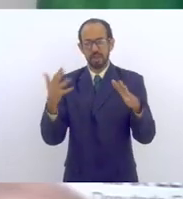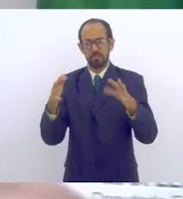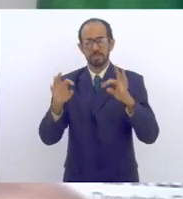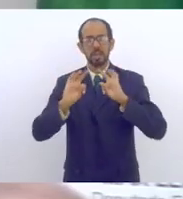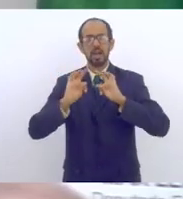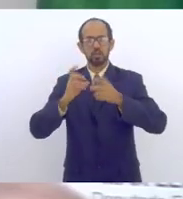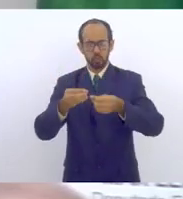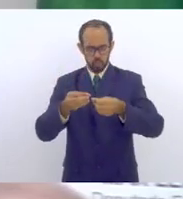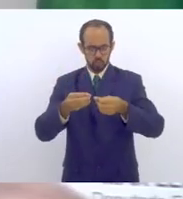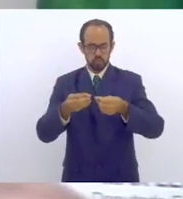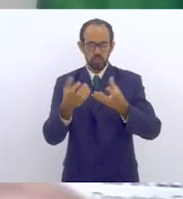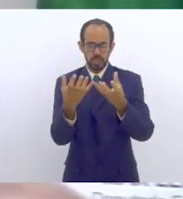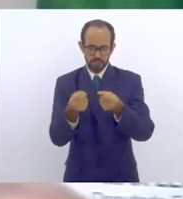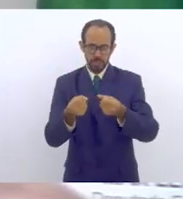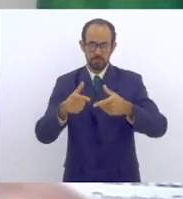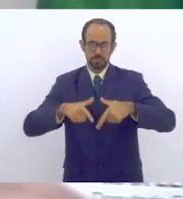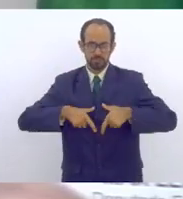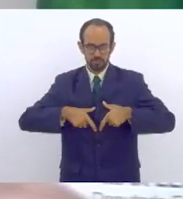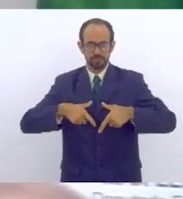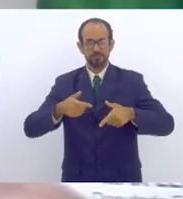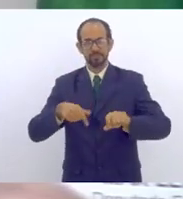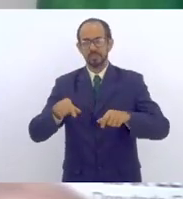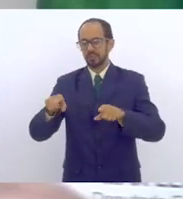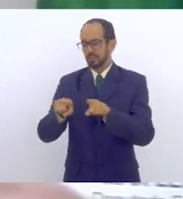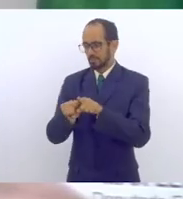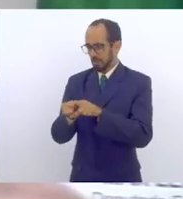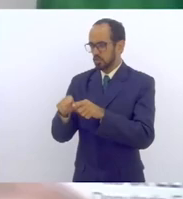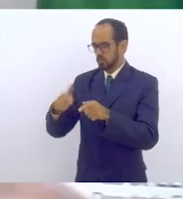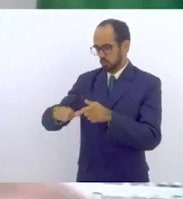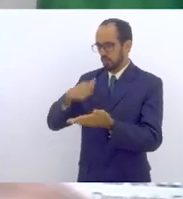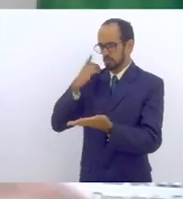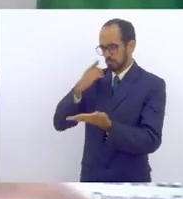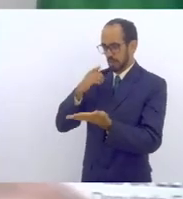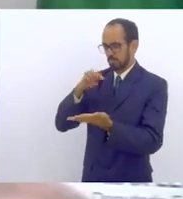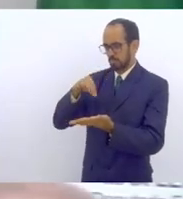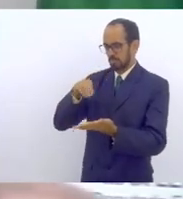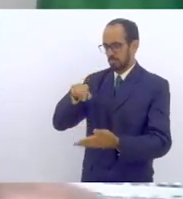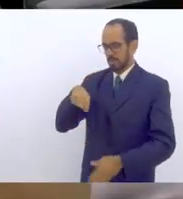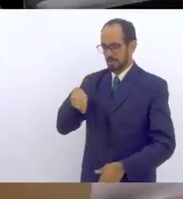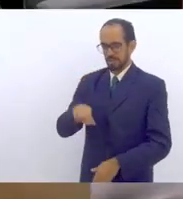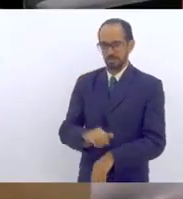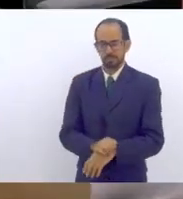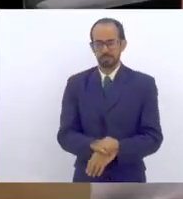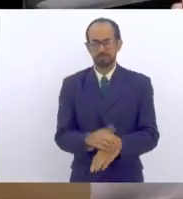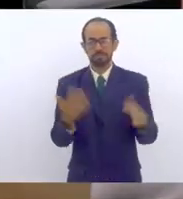todos mais uma vez Deputado Max tá bom